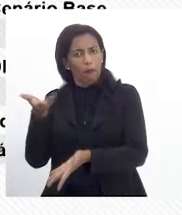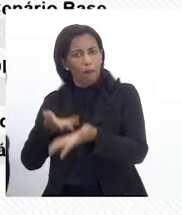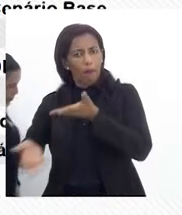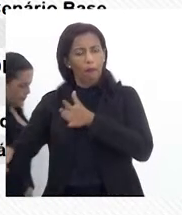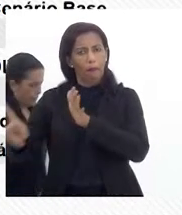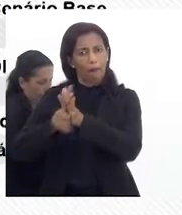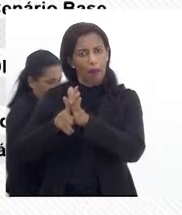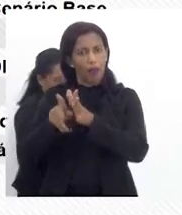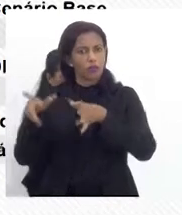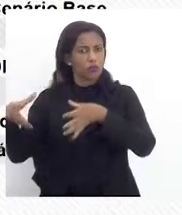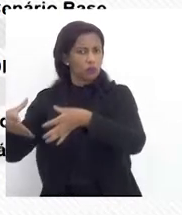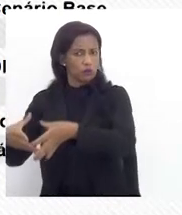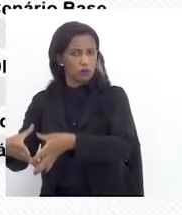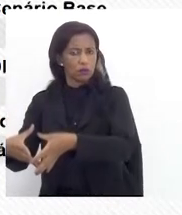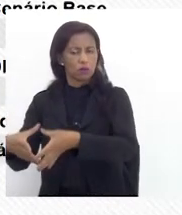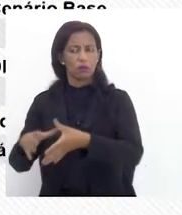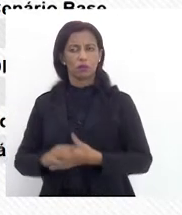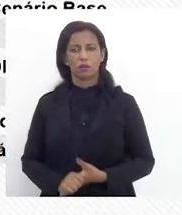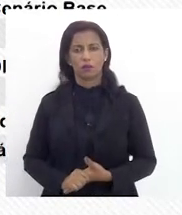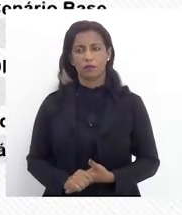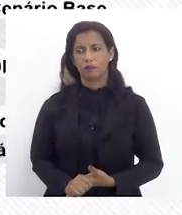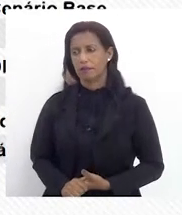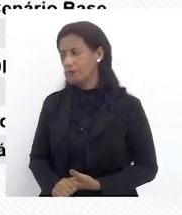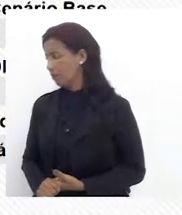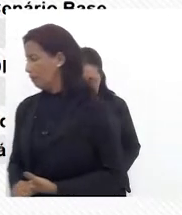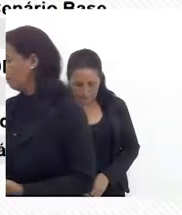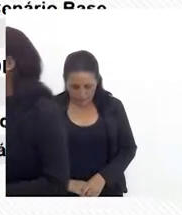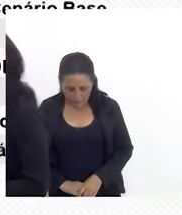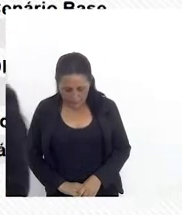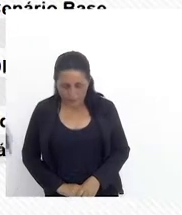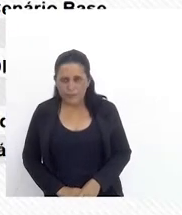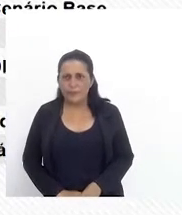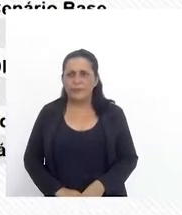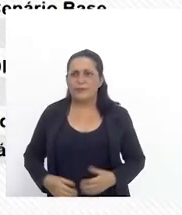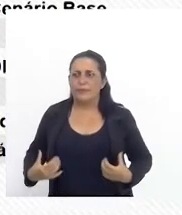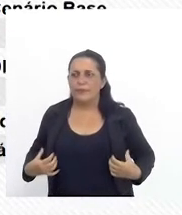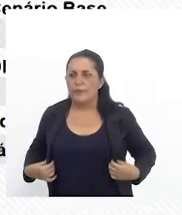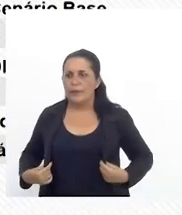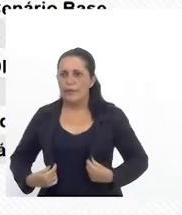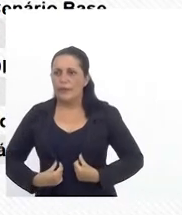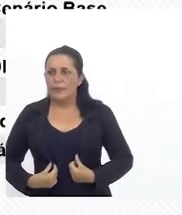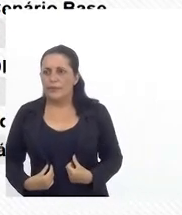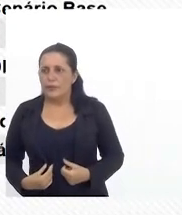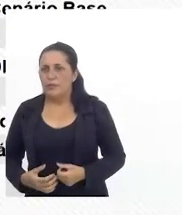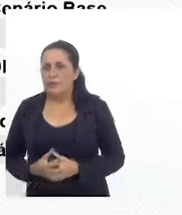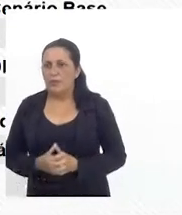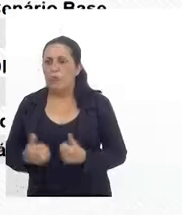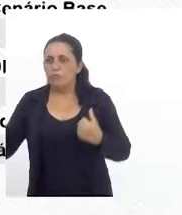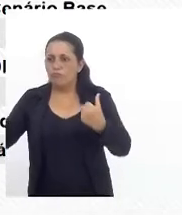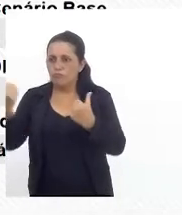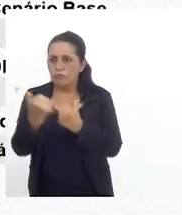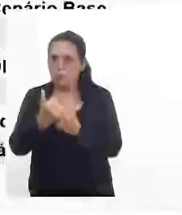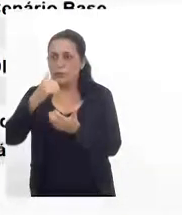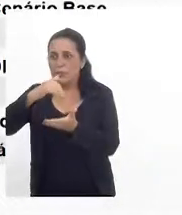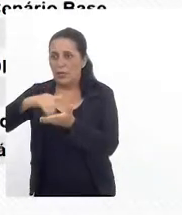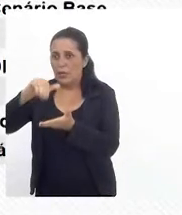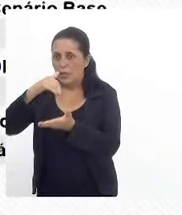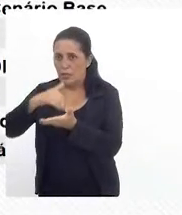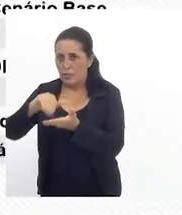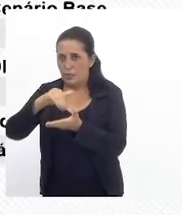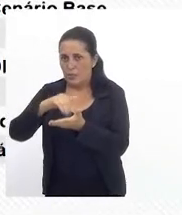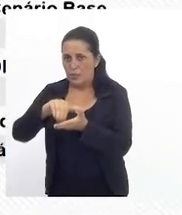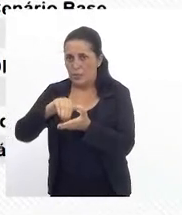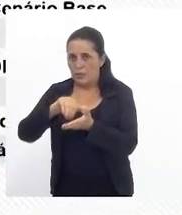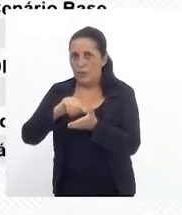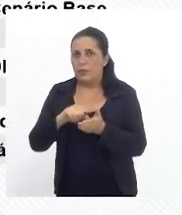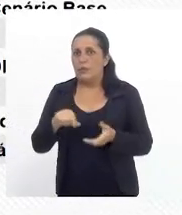é a sub pop que a subsecretaria de política fiscal aqui o Bruno Sobral que é o